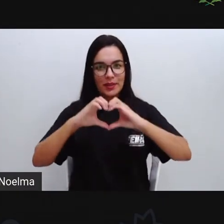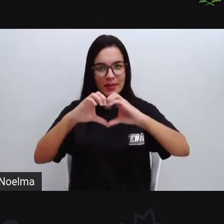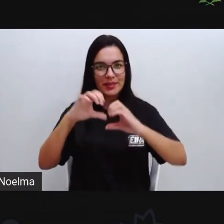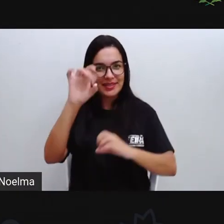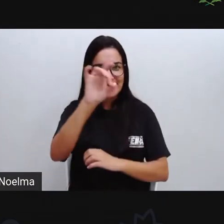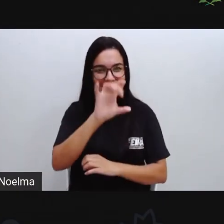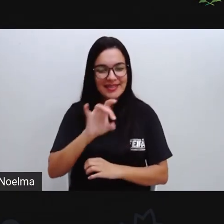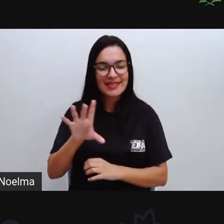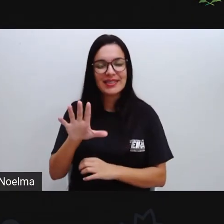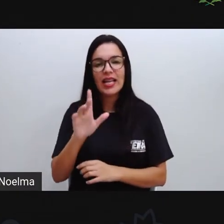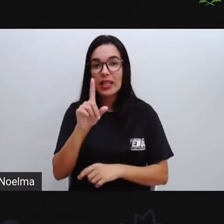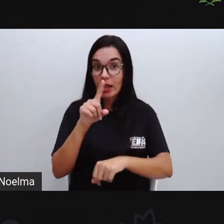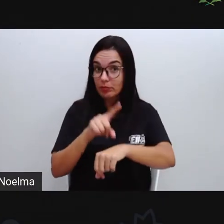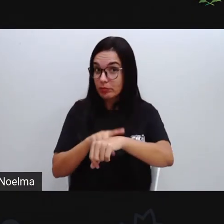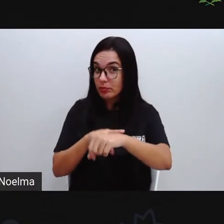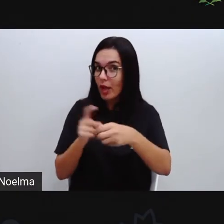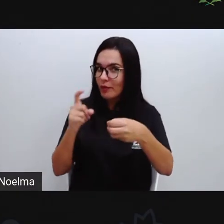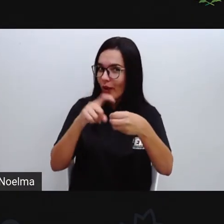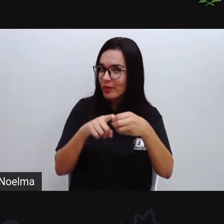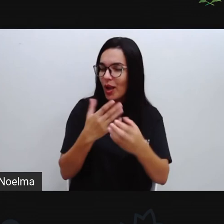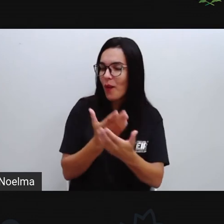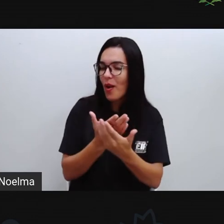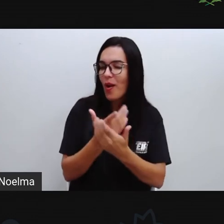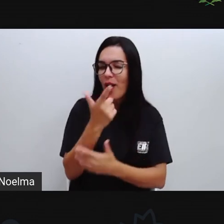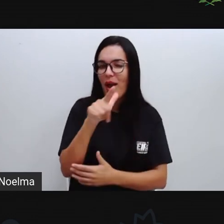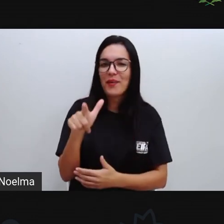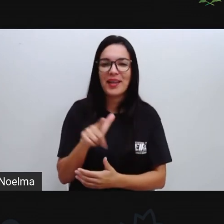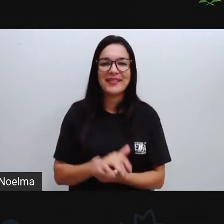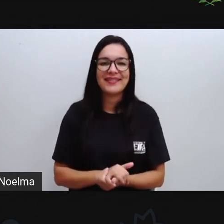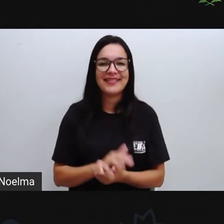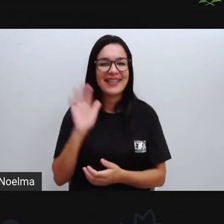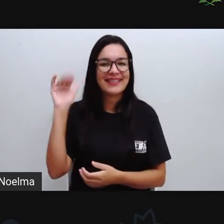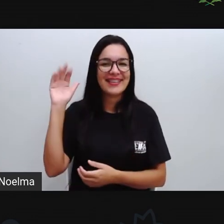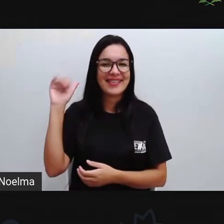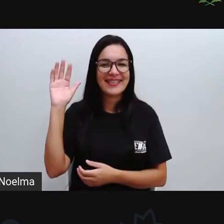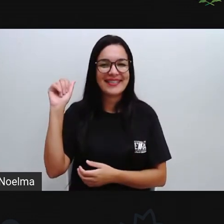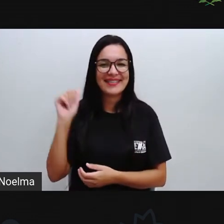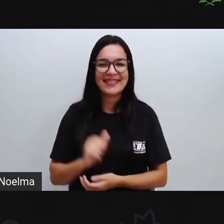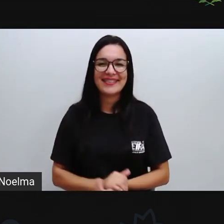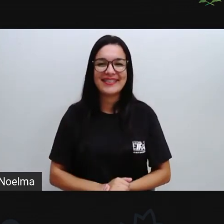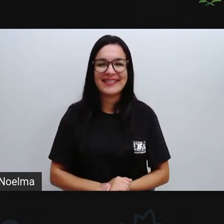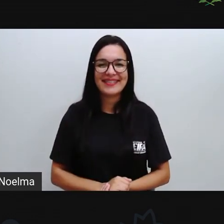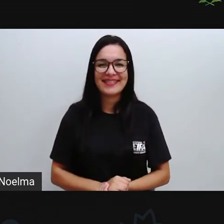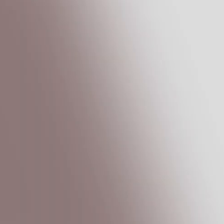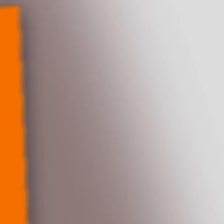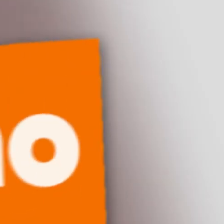cada um de vocês e daqui a pouquinho a gente volta com mais uma aula. Tchau, tchau.